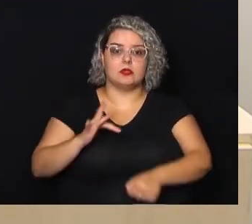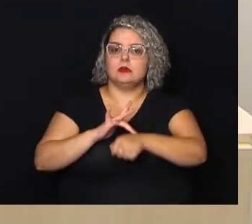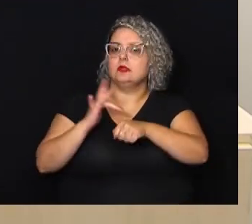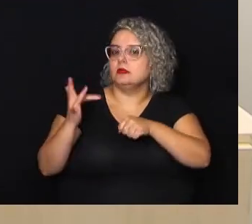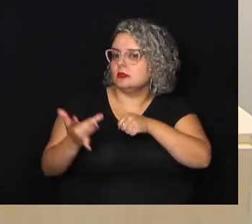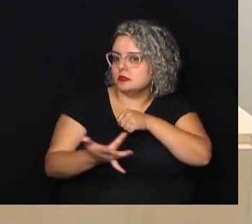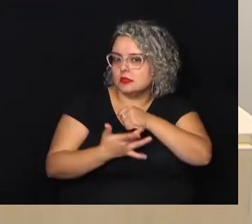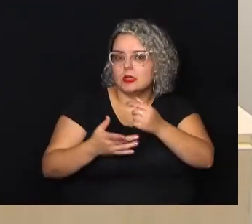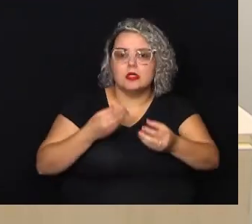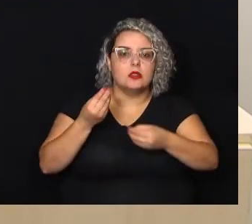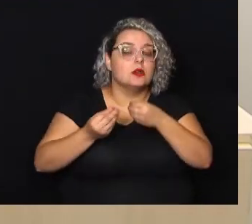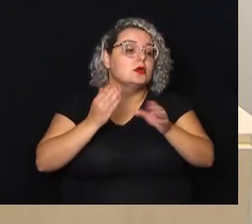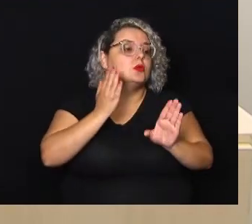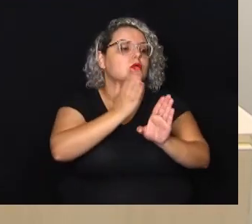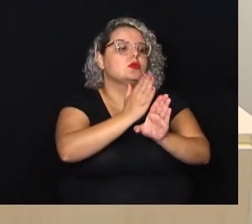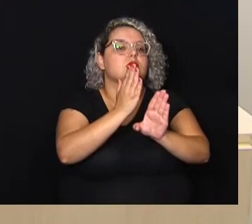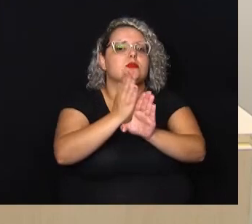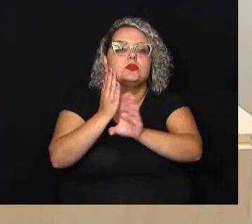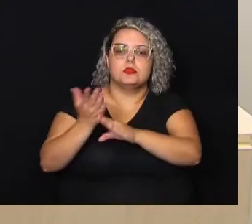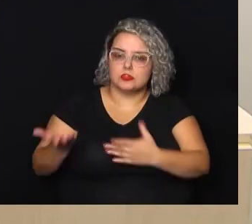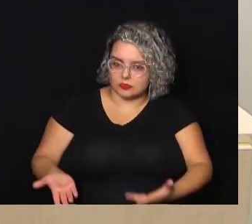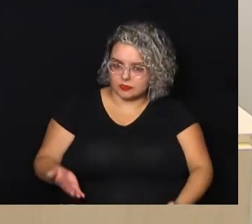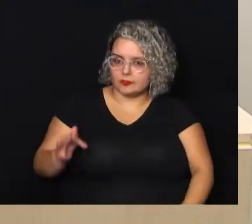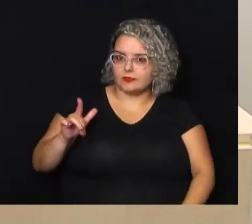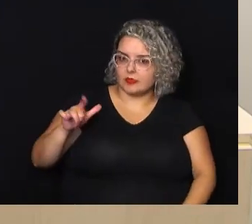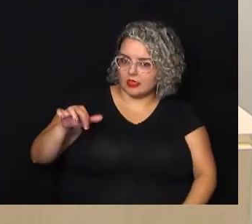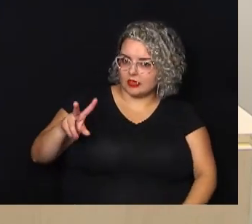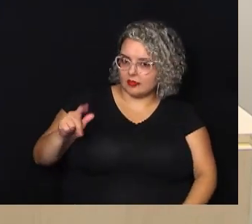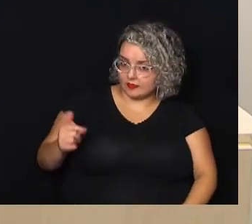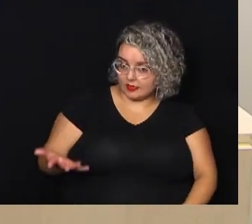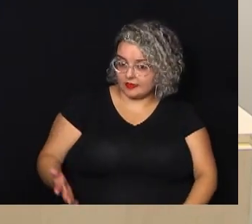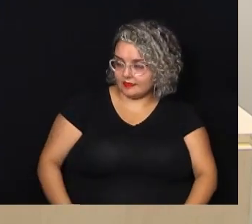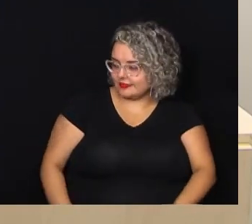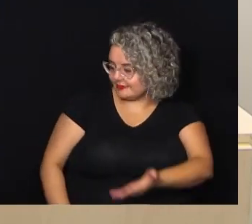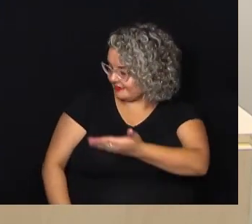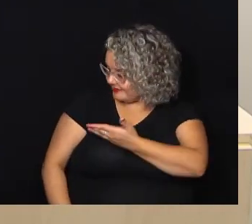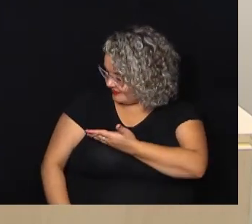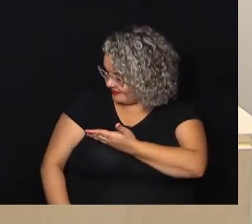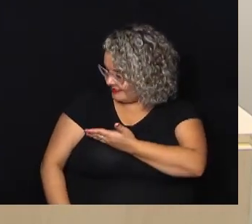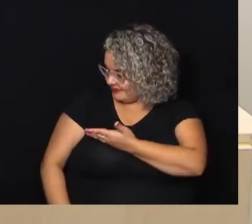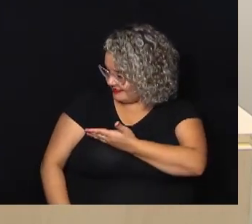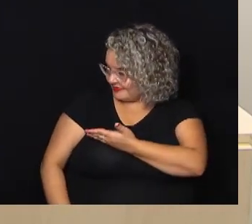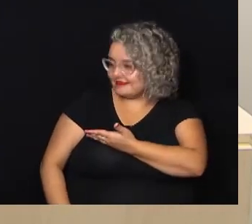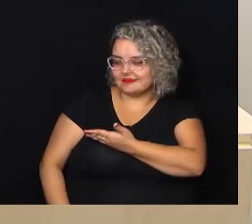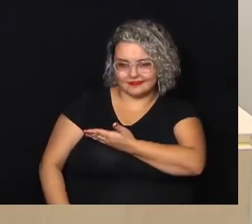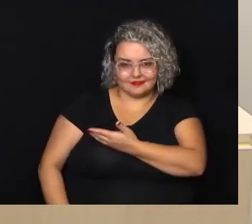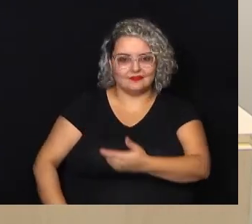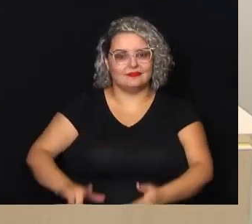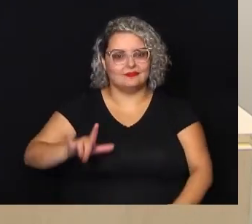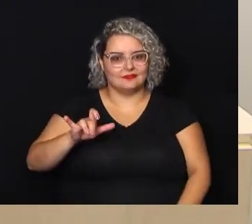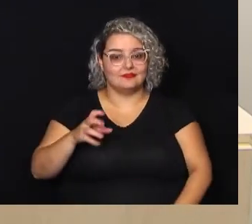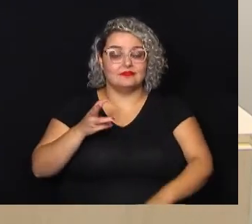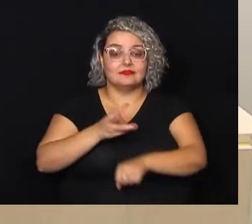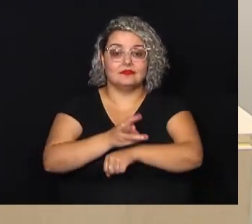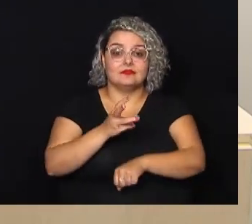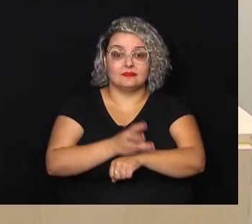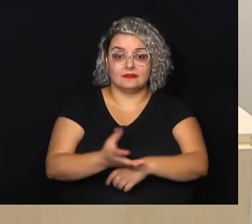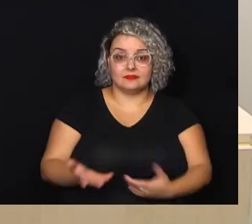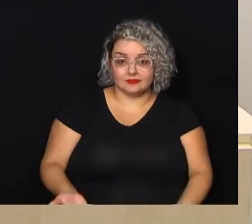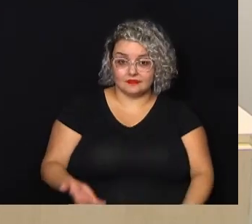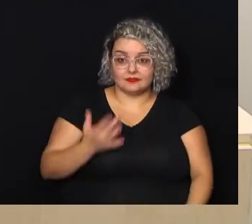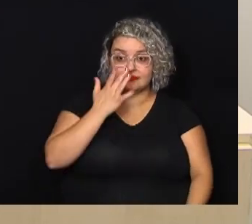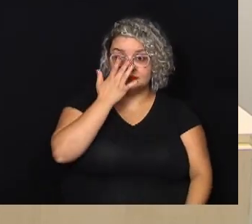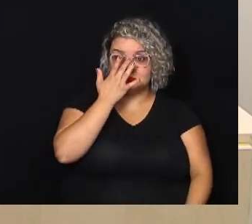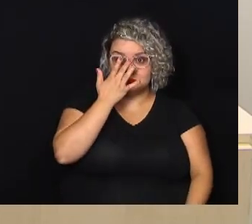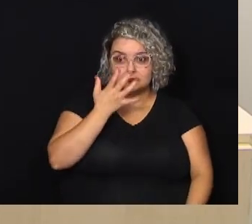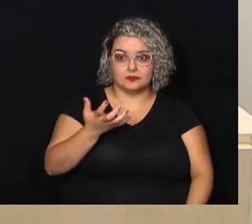redes sociais e como você encontra a Flávia, tá aqui, ó, aparece no seu vídeo o Instagram dela, o WhatsApp,